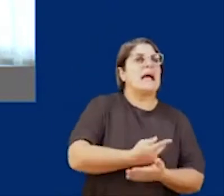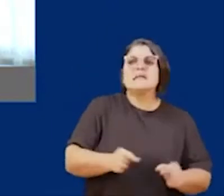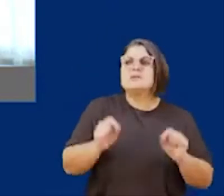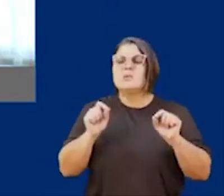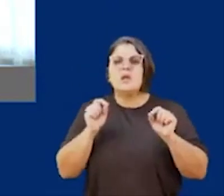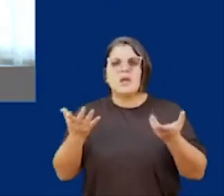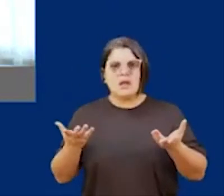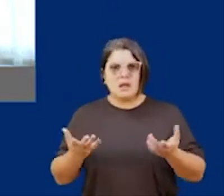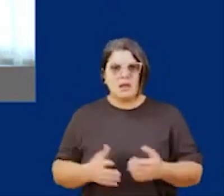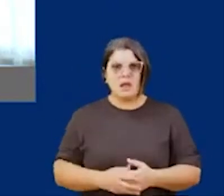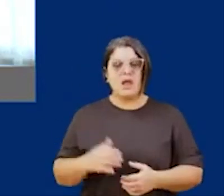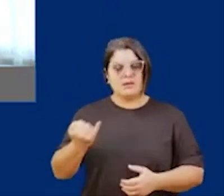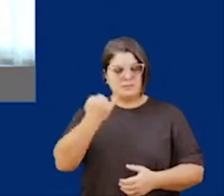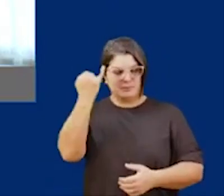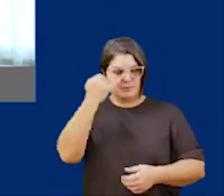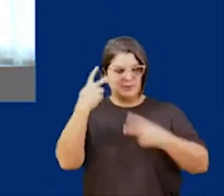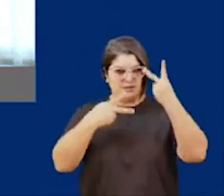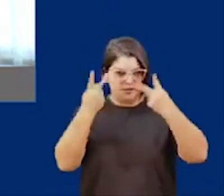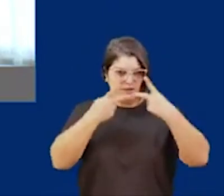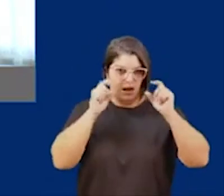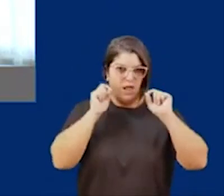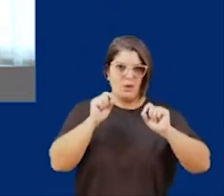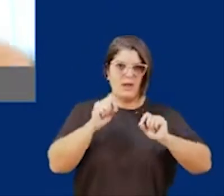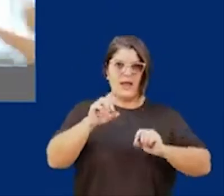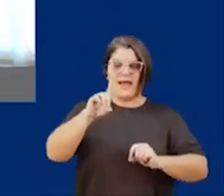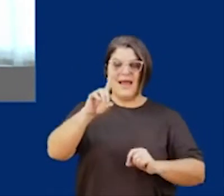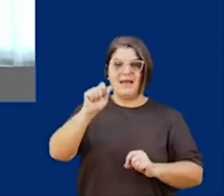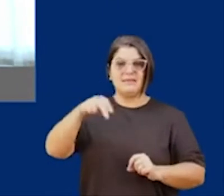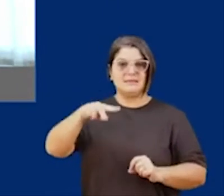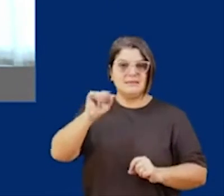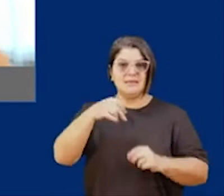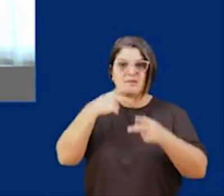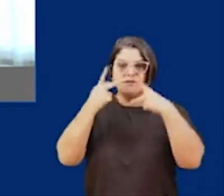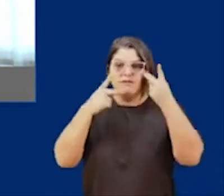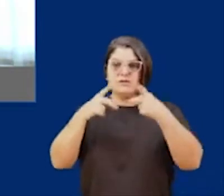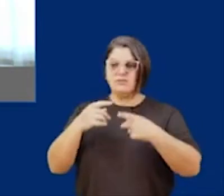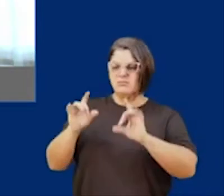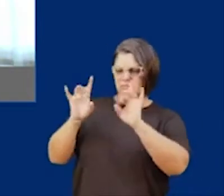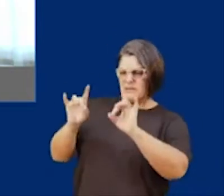coisa importante, né? A Dani falou das peculiaridades, das